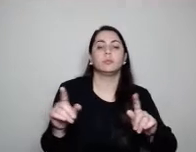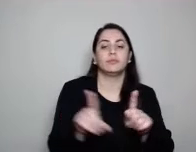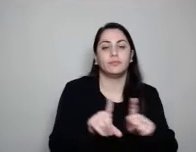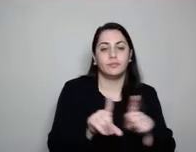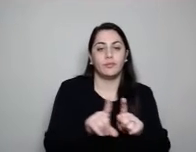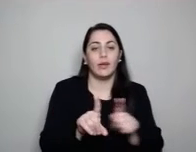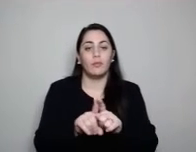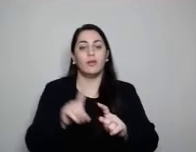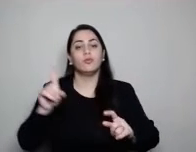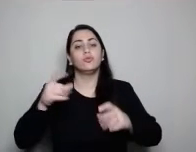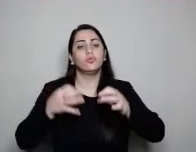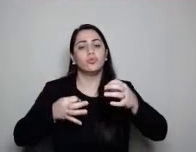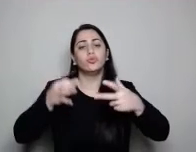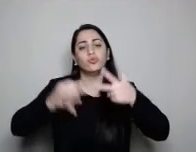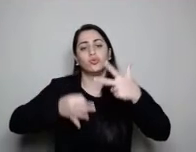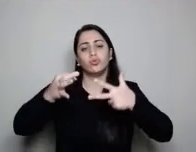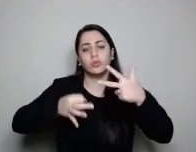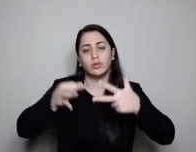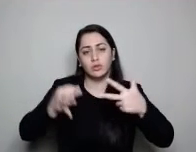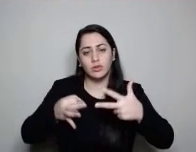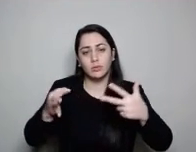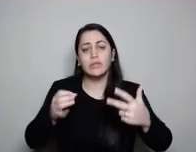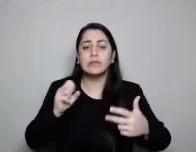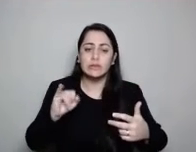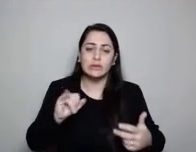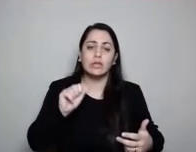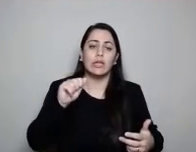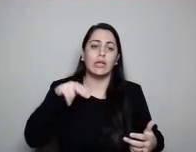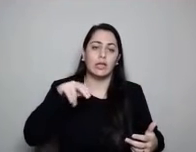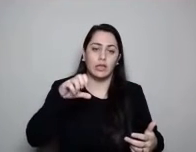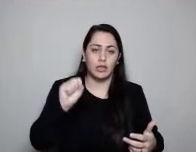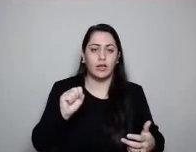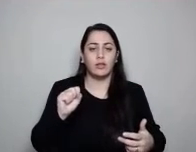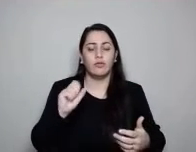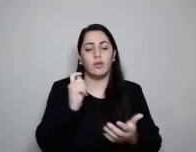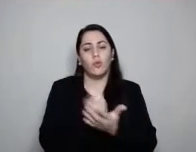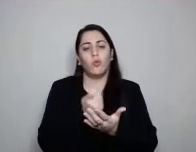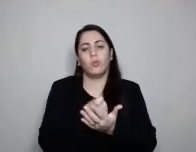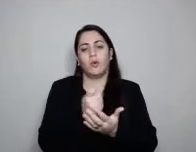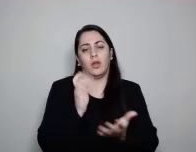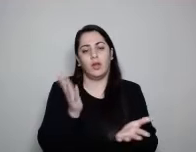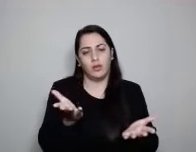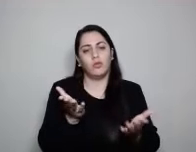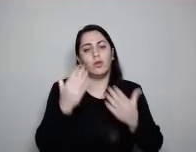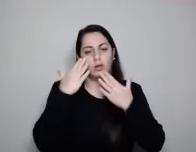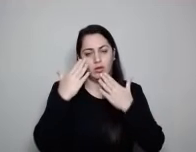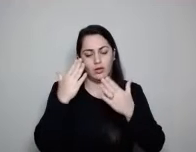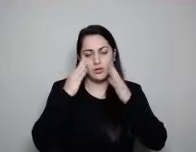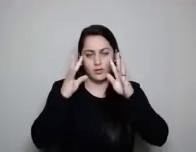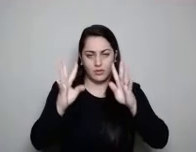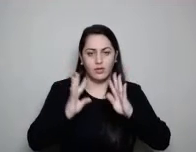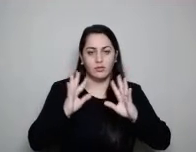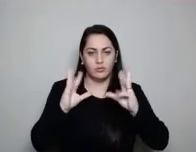ANS vai obrigar os planos a fazer essa cobertura. Então, muito obrigado a todos pela atenção, mais uma vez, e muito bom dia.